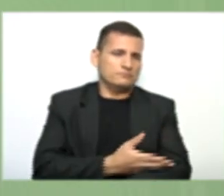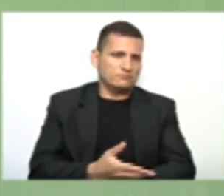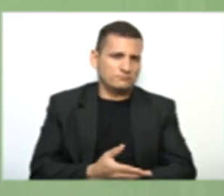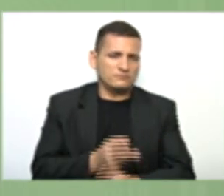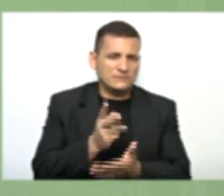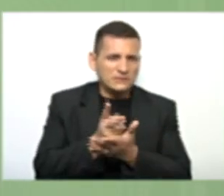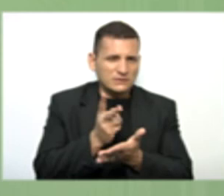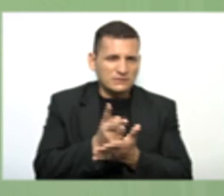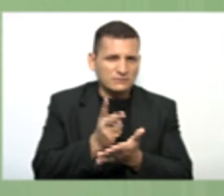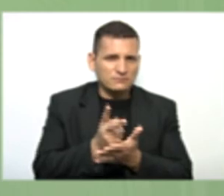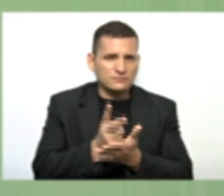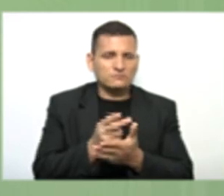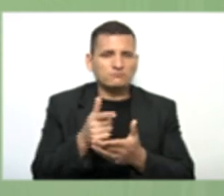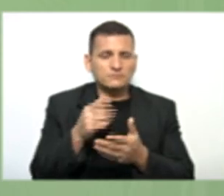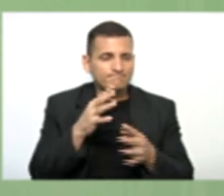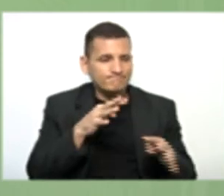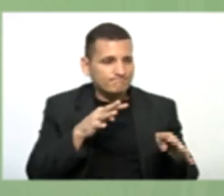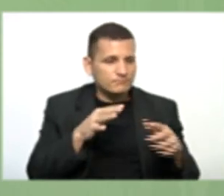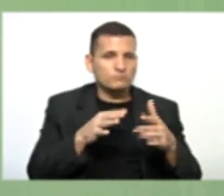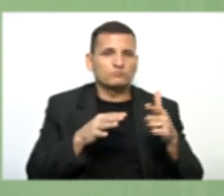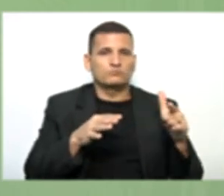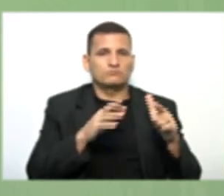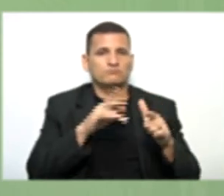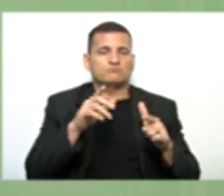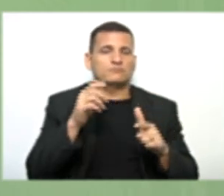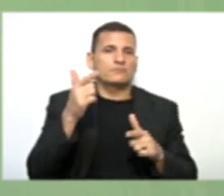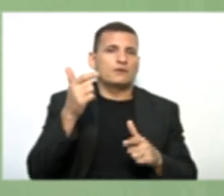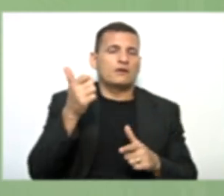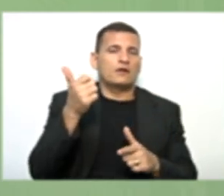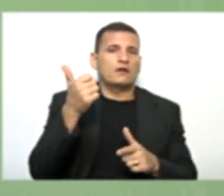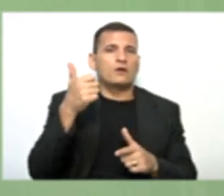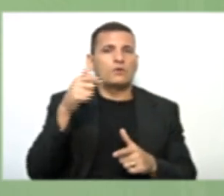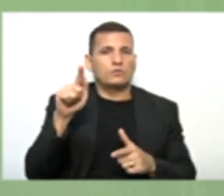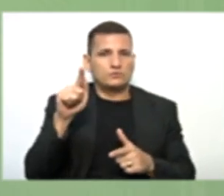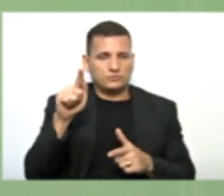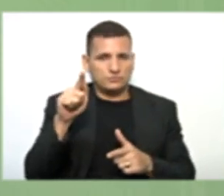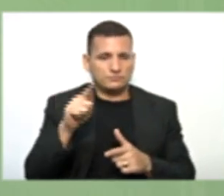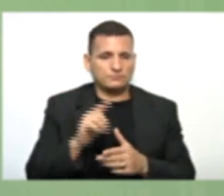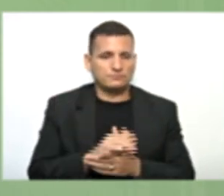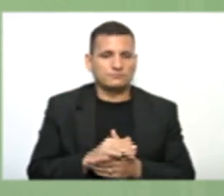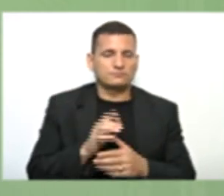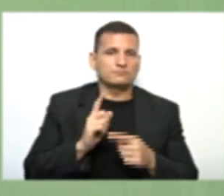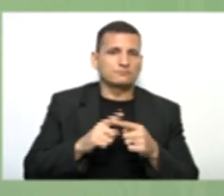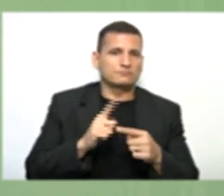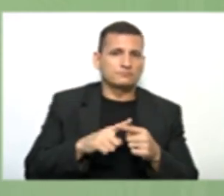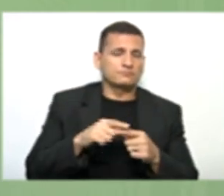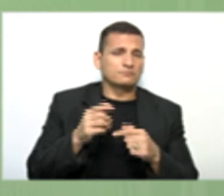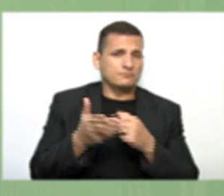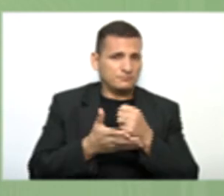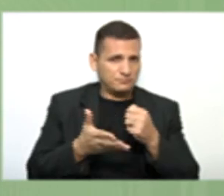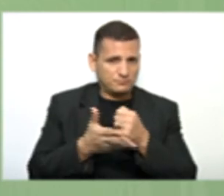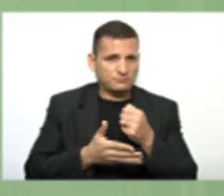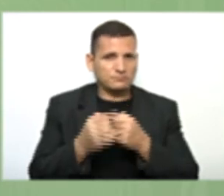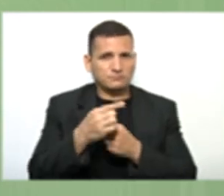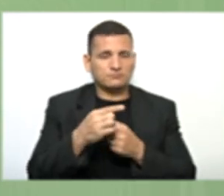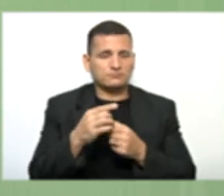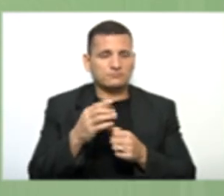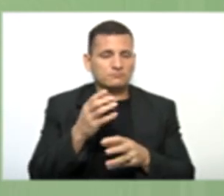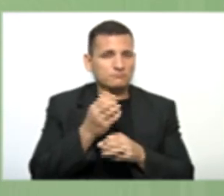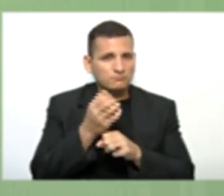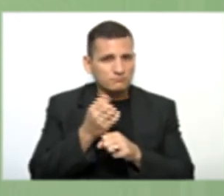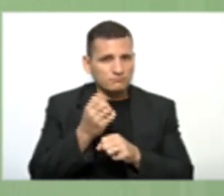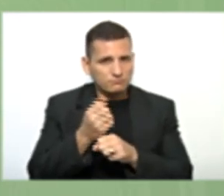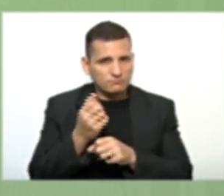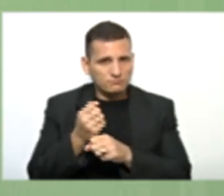aquilo, né? Não se atenta para outros tipos de algoritmo, tá? É Mas porque bem o básico é você tem que aprender assim, vai somando de 1 até